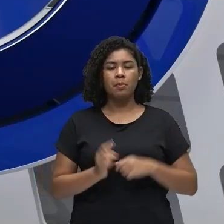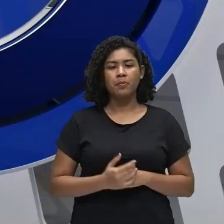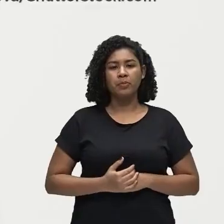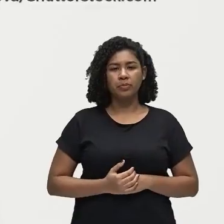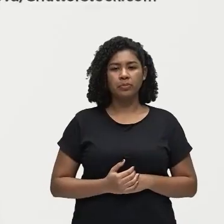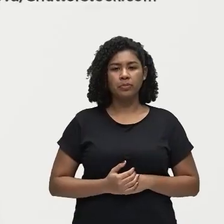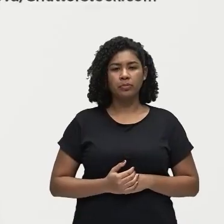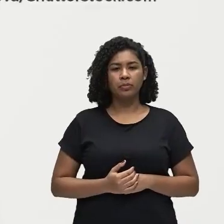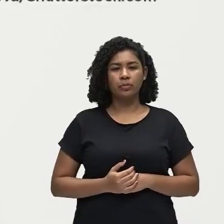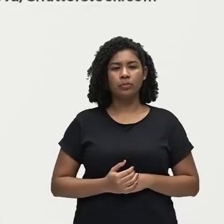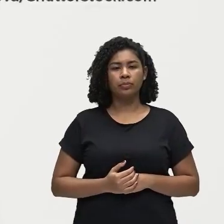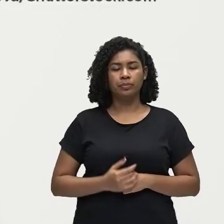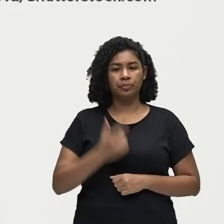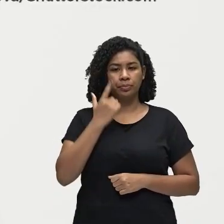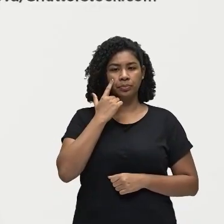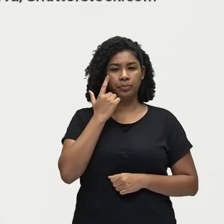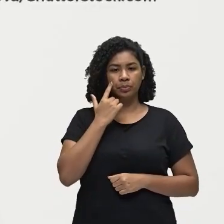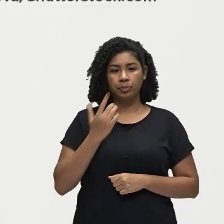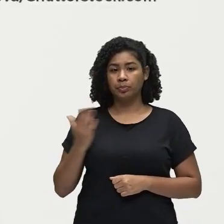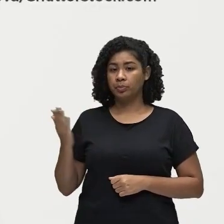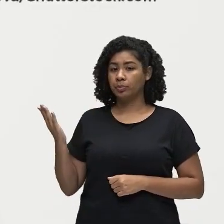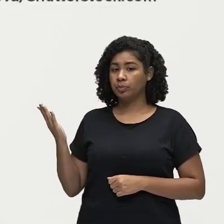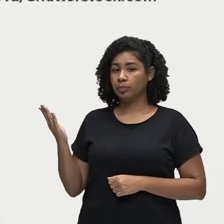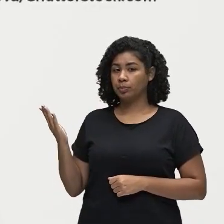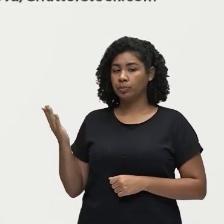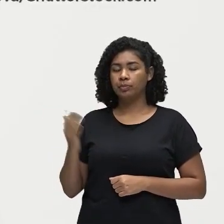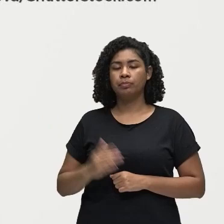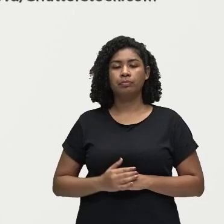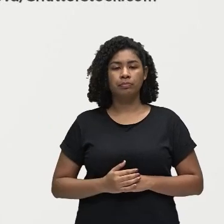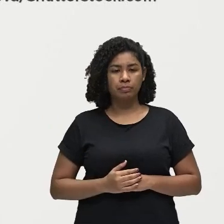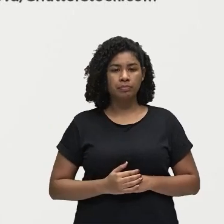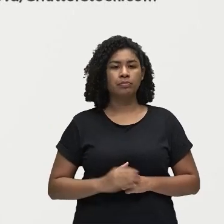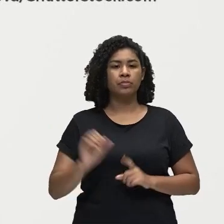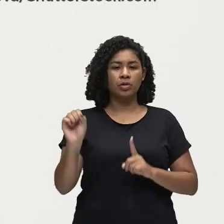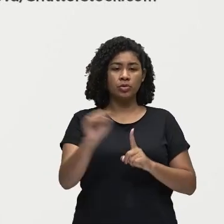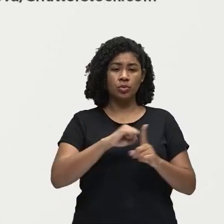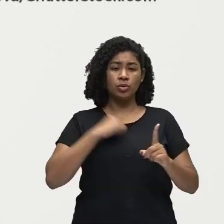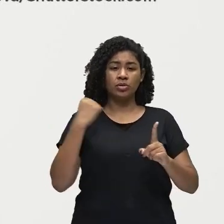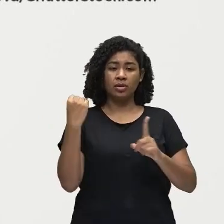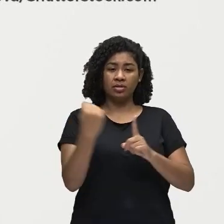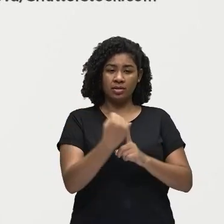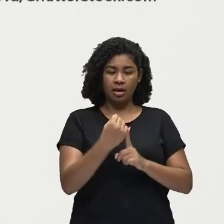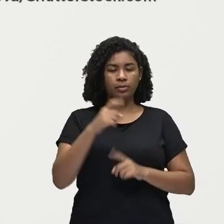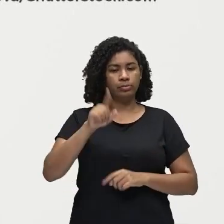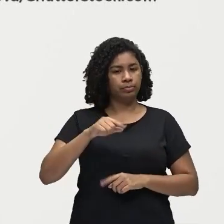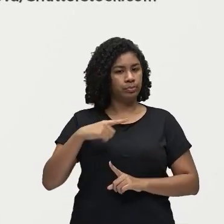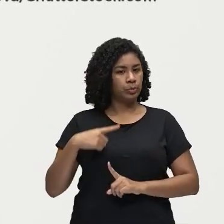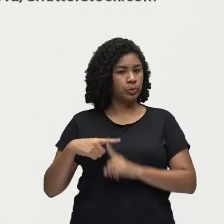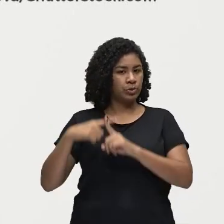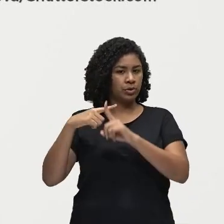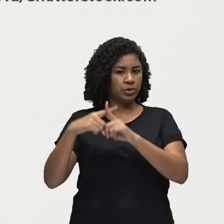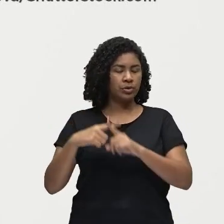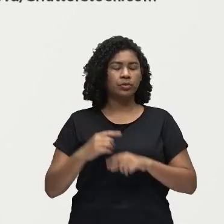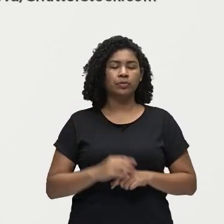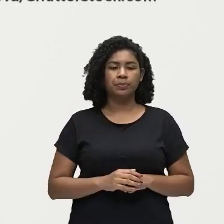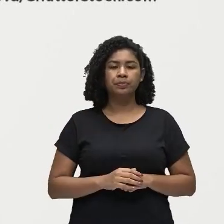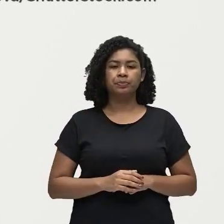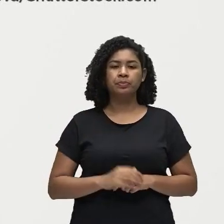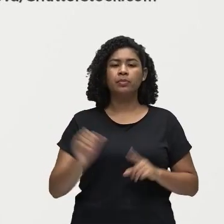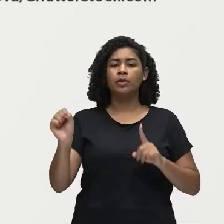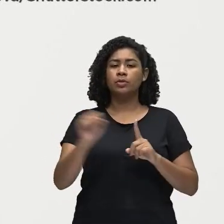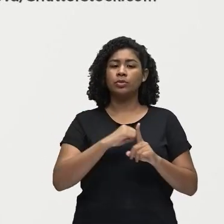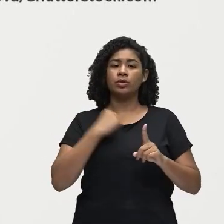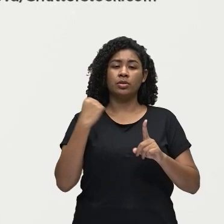harmônica. O outro tipo de relação harmônica são as sociedades. E o que são as sociedades?